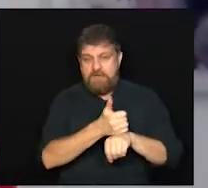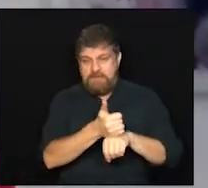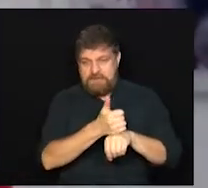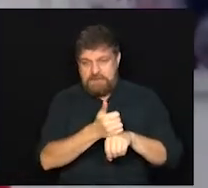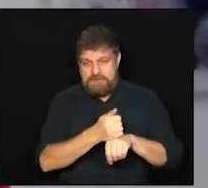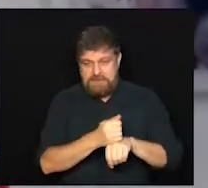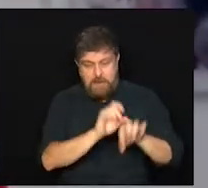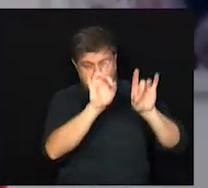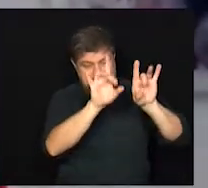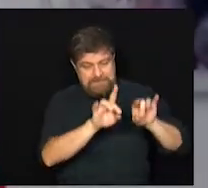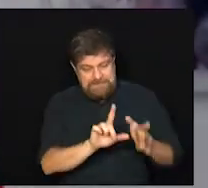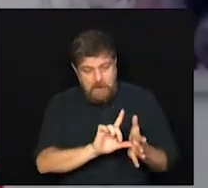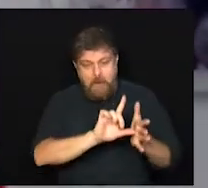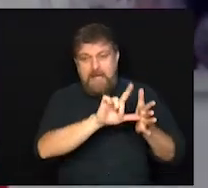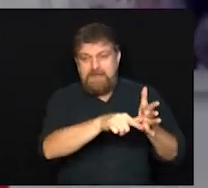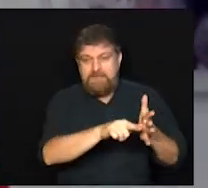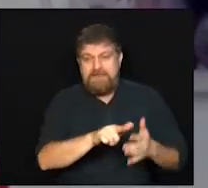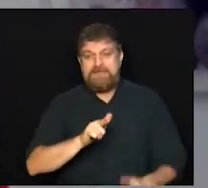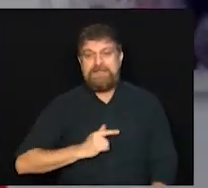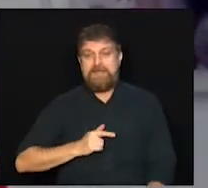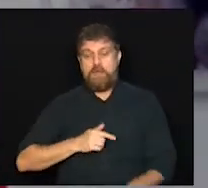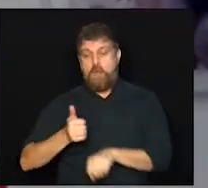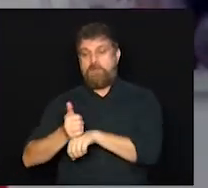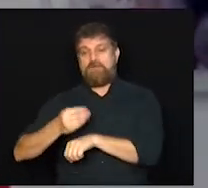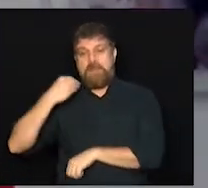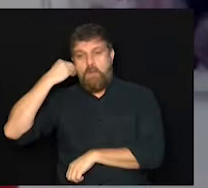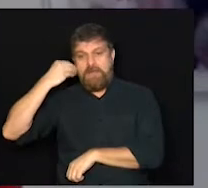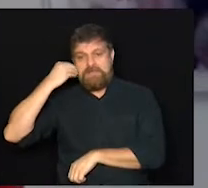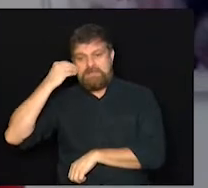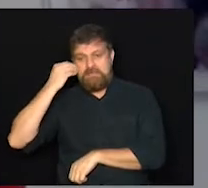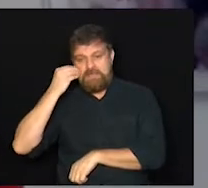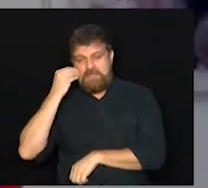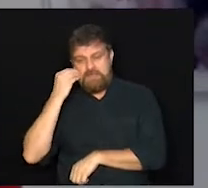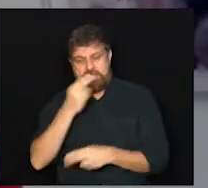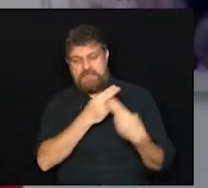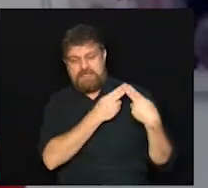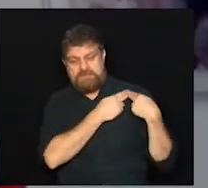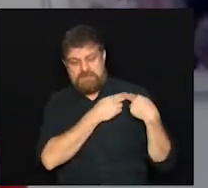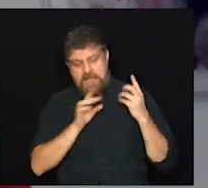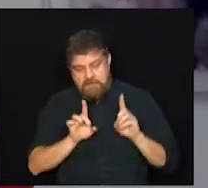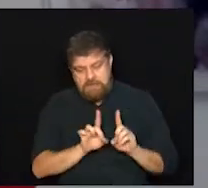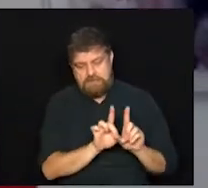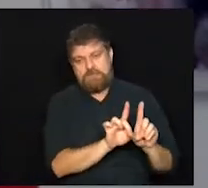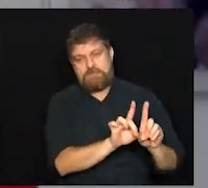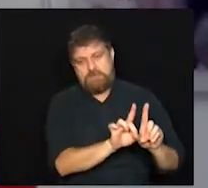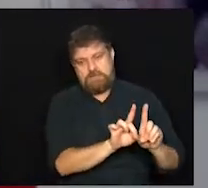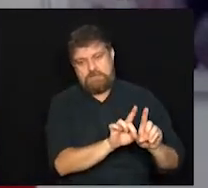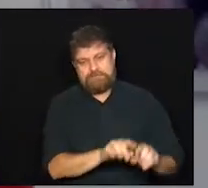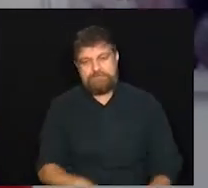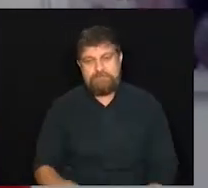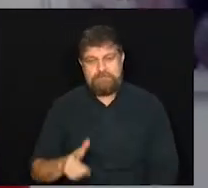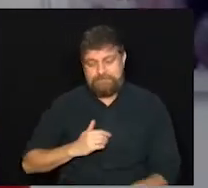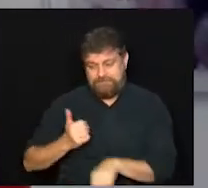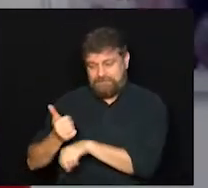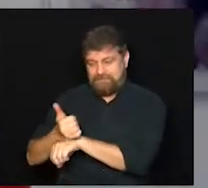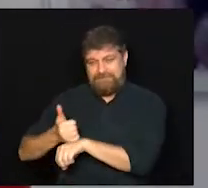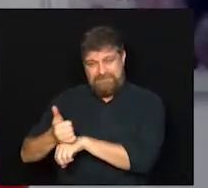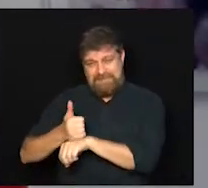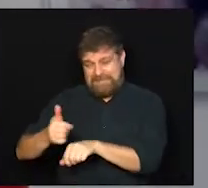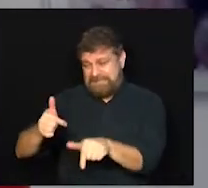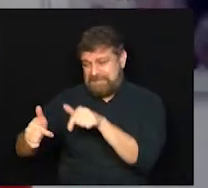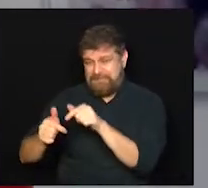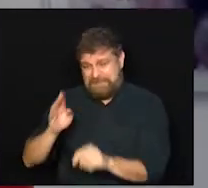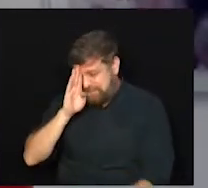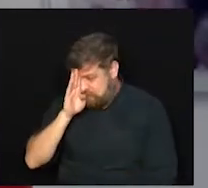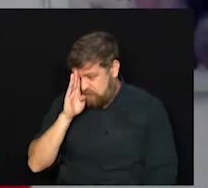essa especialização já vai ajudar a resolver este problema. As profissões que vão direto para o